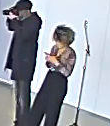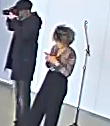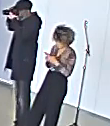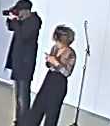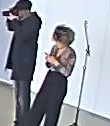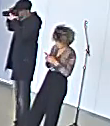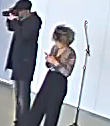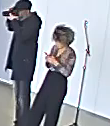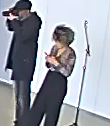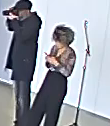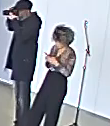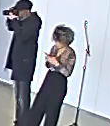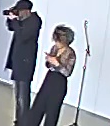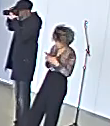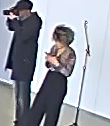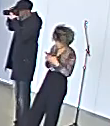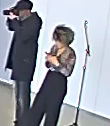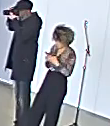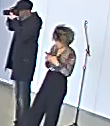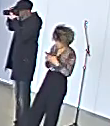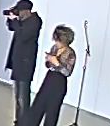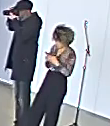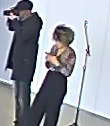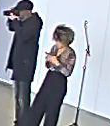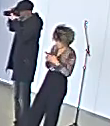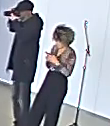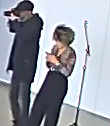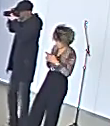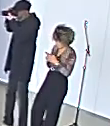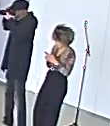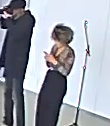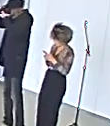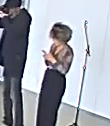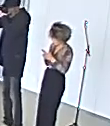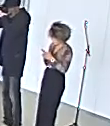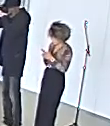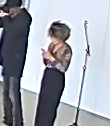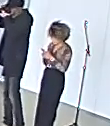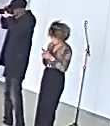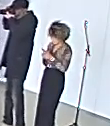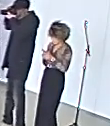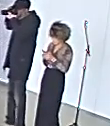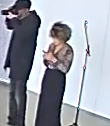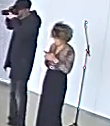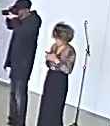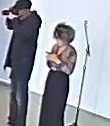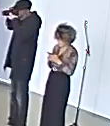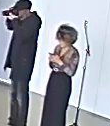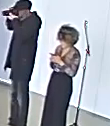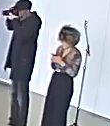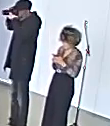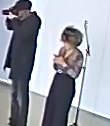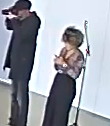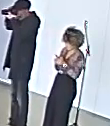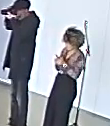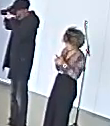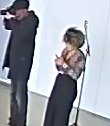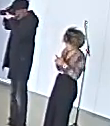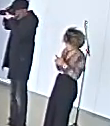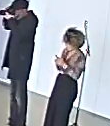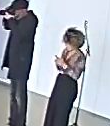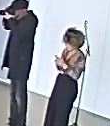presentes, na pessoa da irmã Marina, responsável pela congregação. E, além